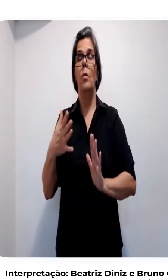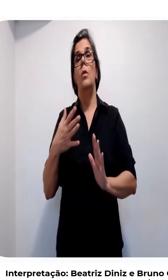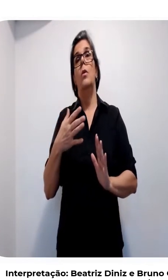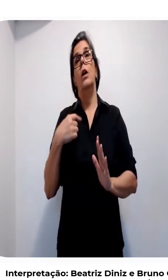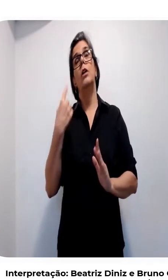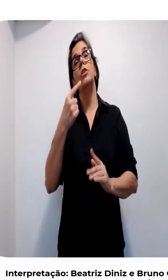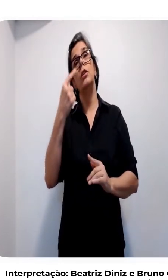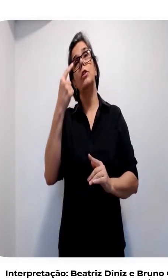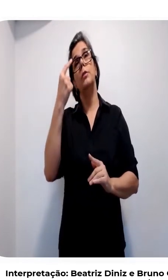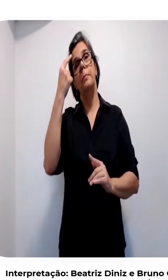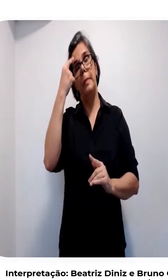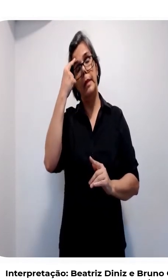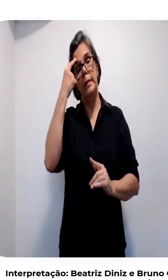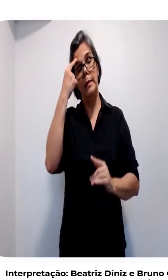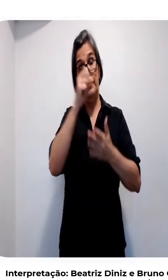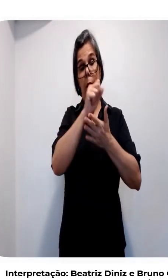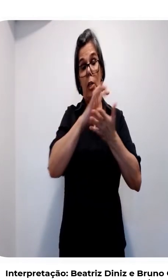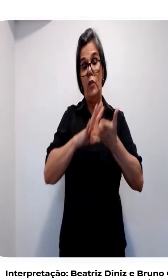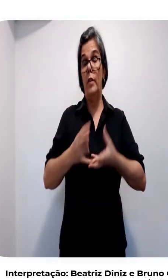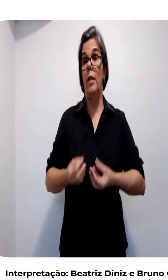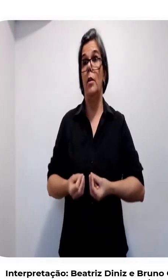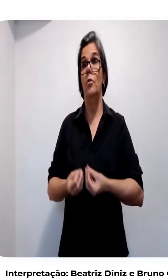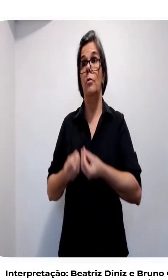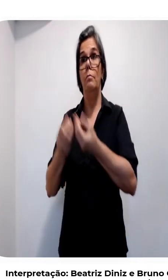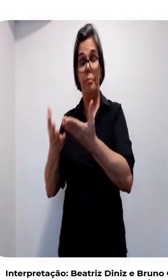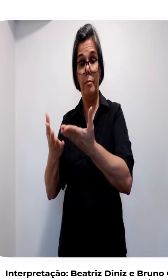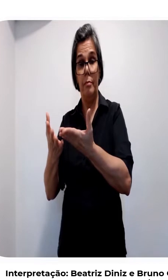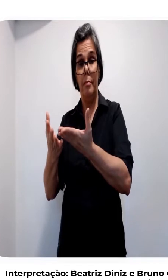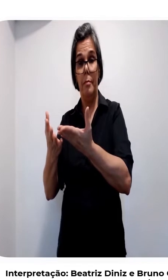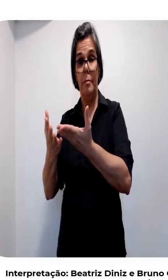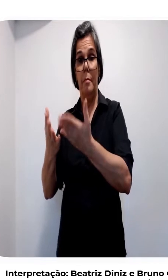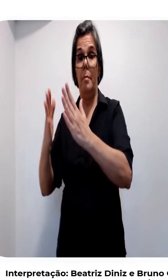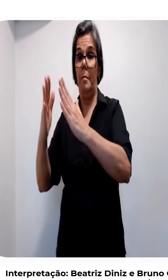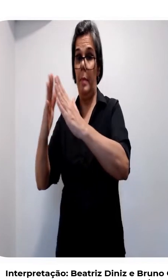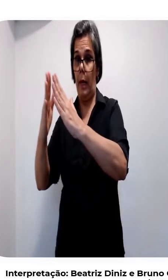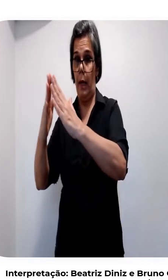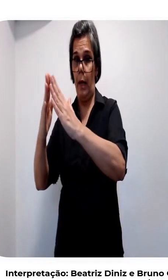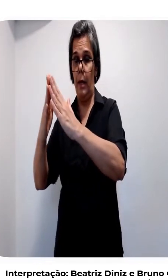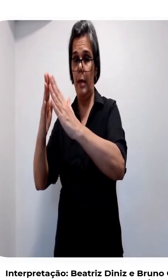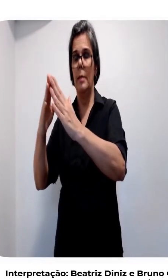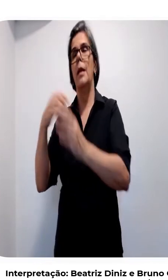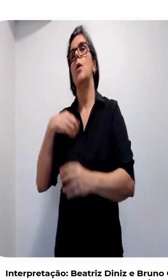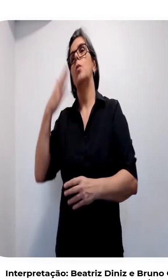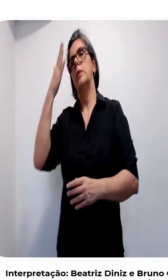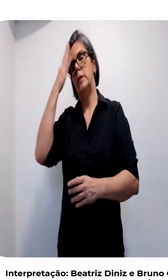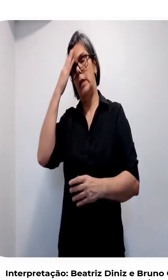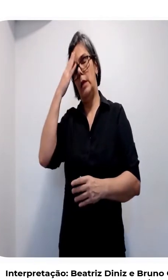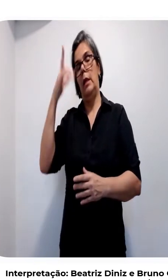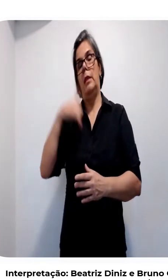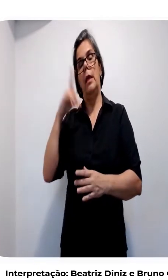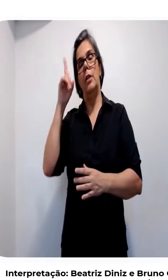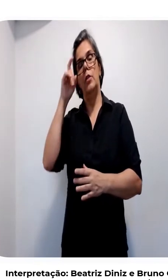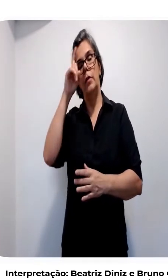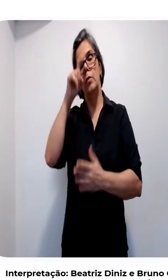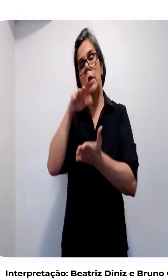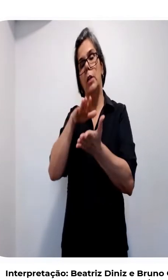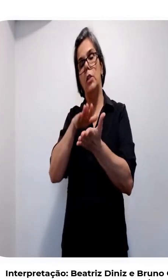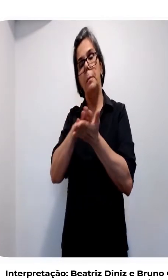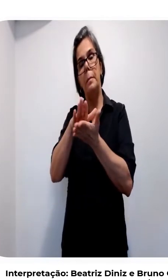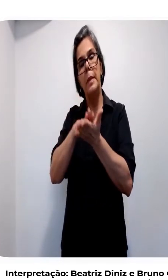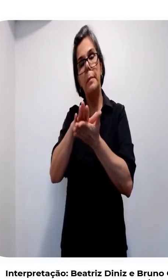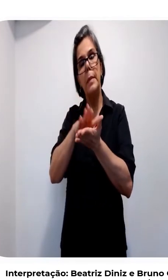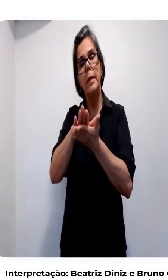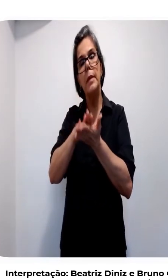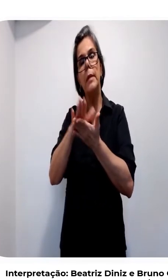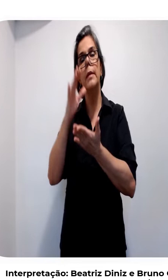uma atividade para casa, e eu sei que existe uma dificuldade, às vezes, de uma impressão, né, de um acesso